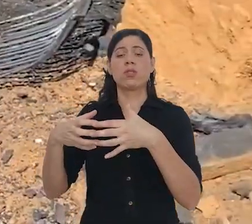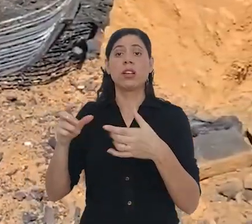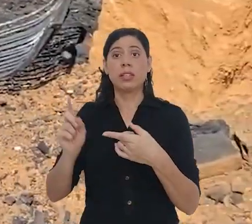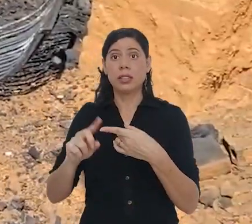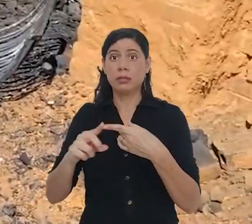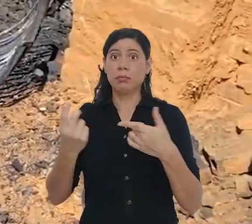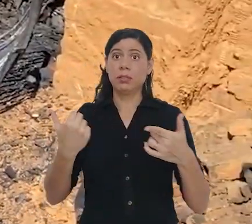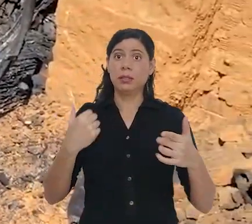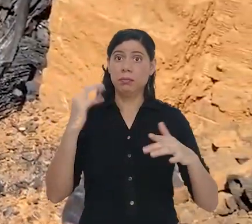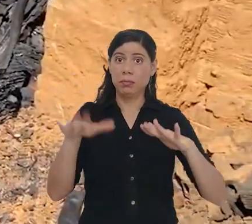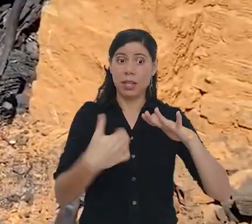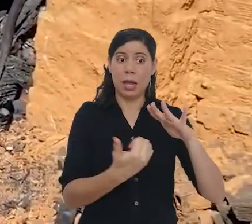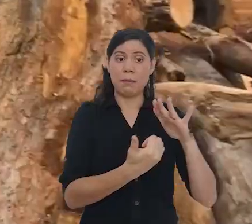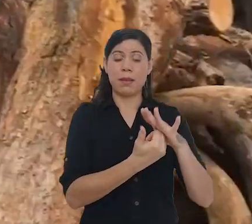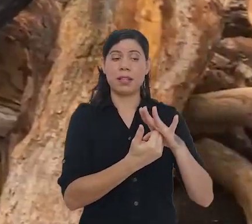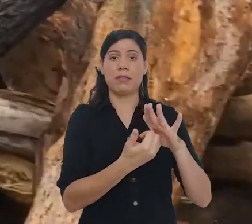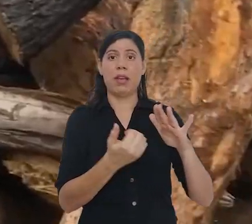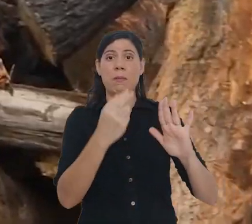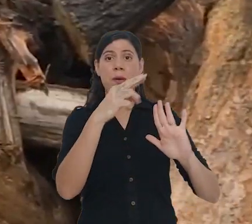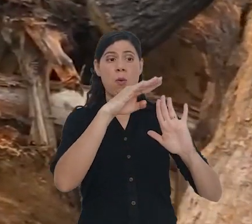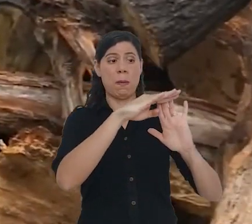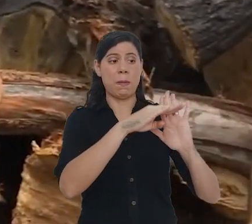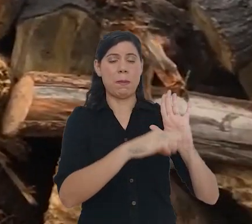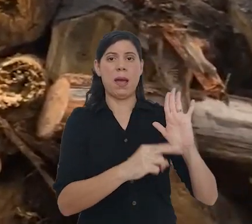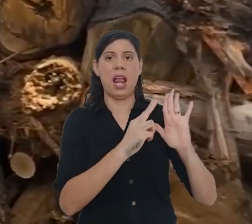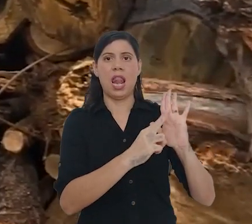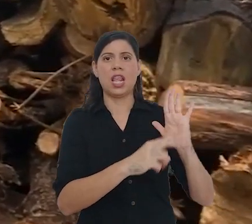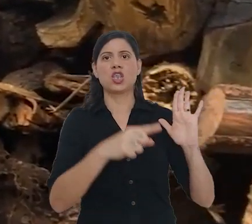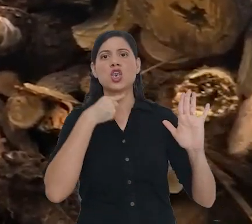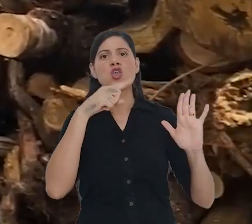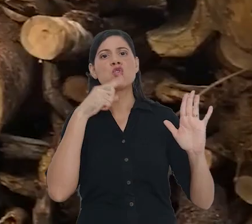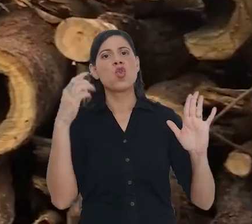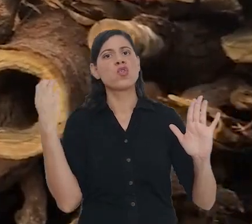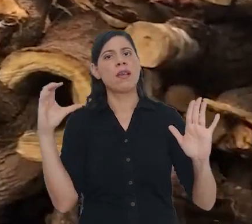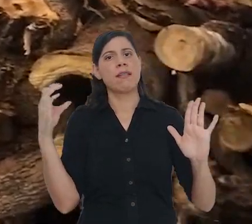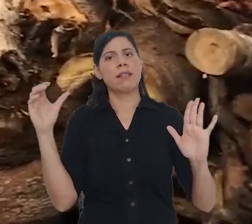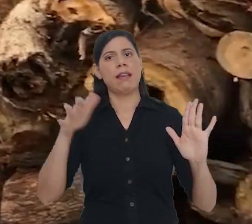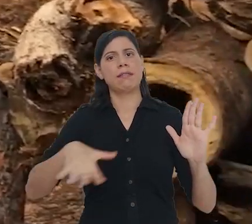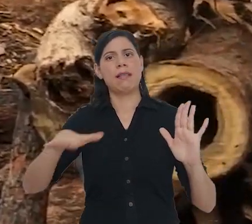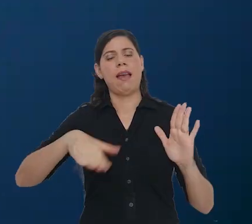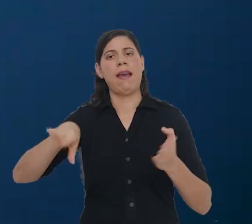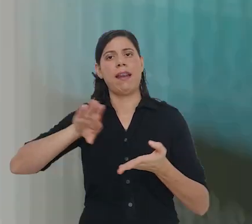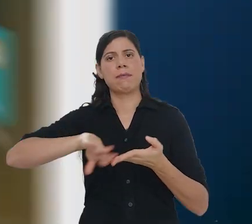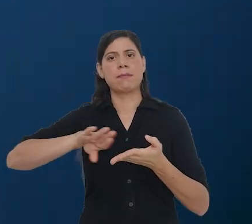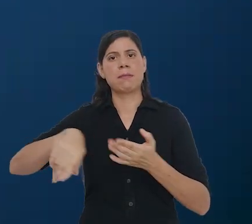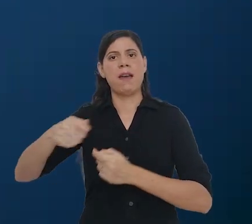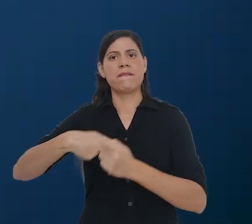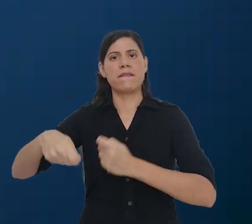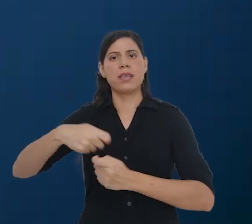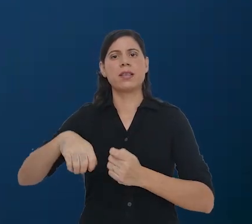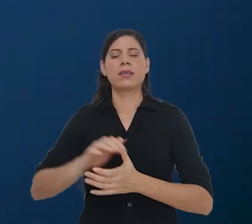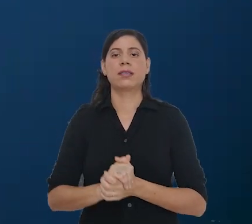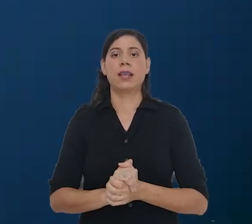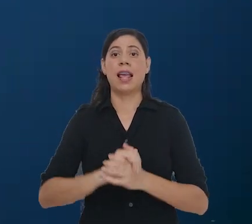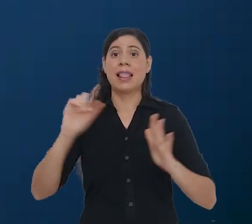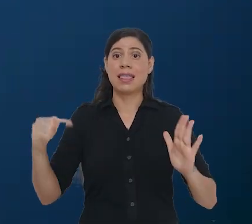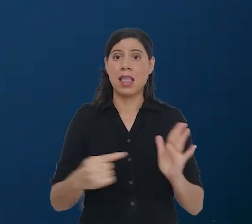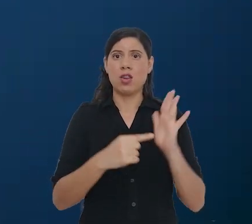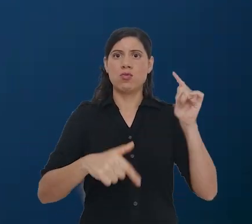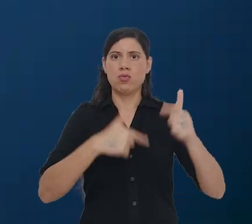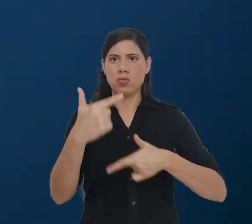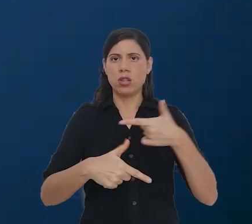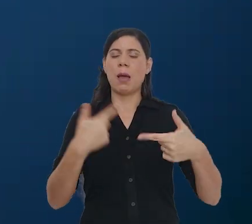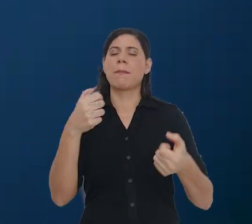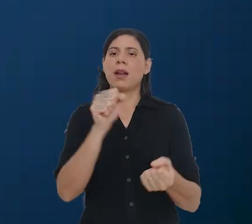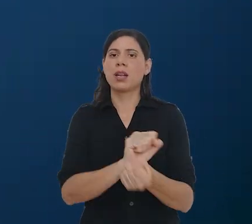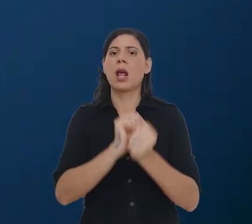inclusão da empresa numa lista suja, inviabilizando créditos em instituições financeiras. Denúncias sobre trabalho escravo